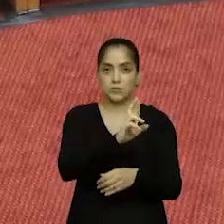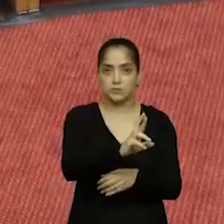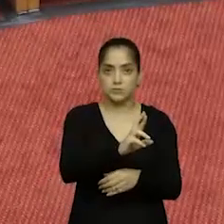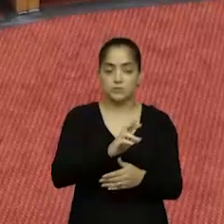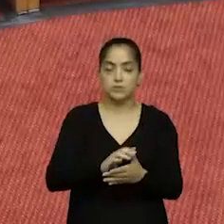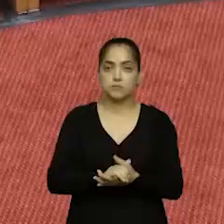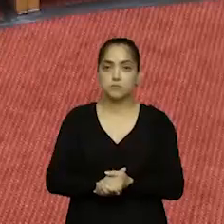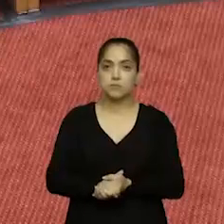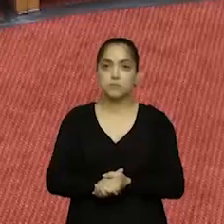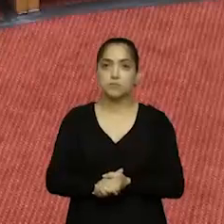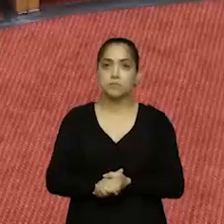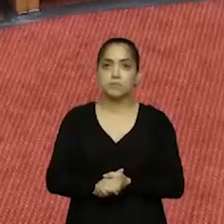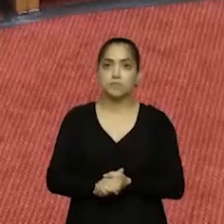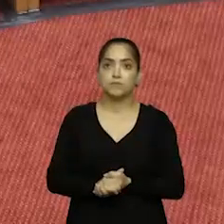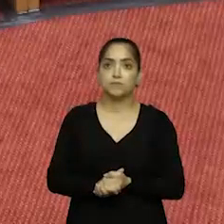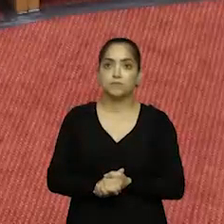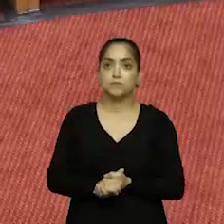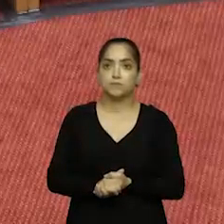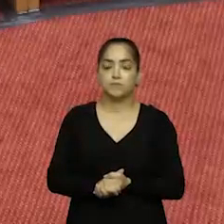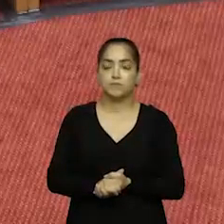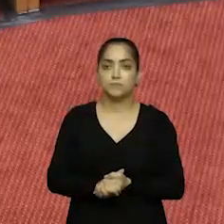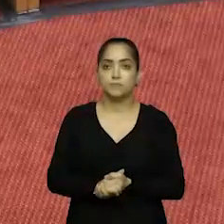casa.